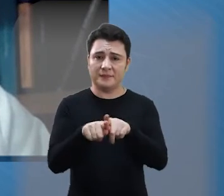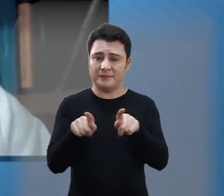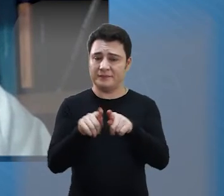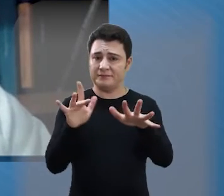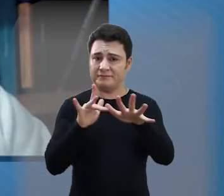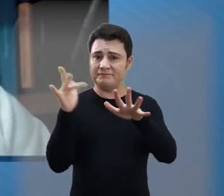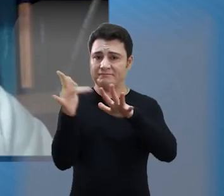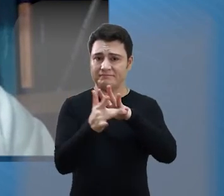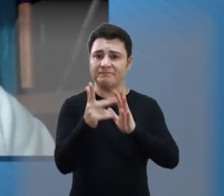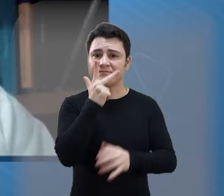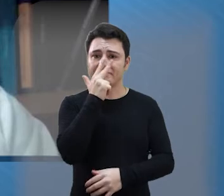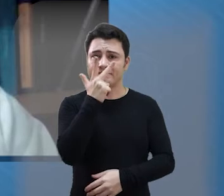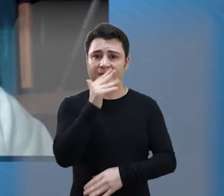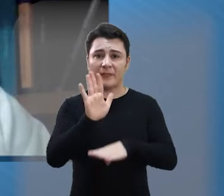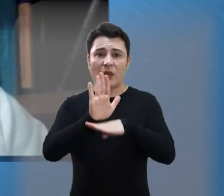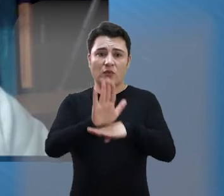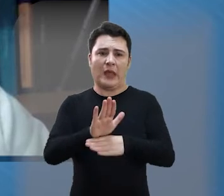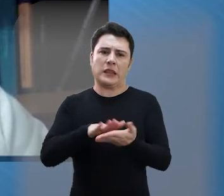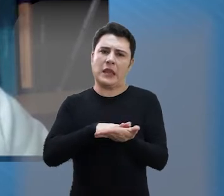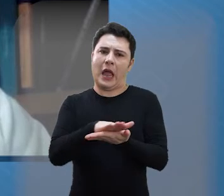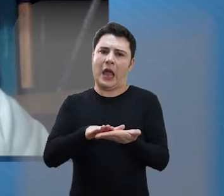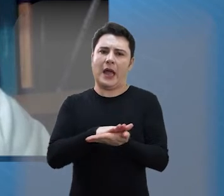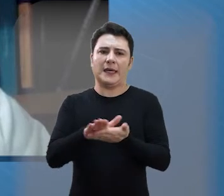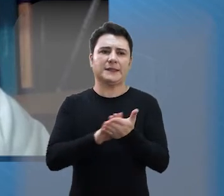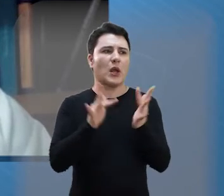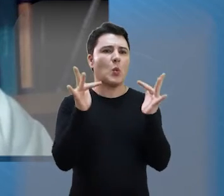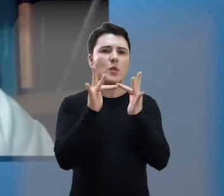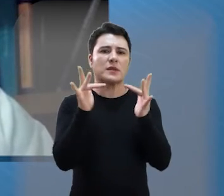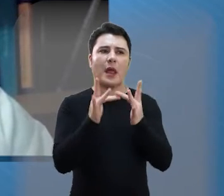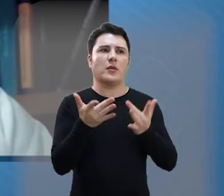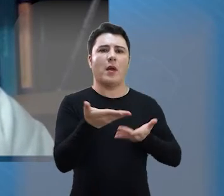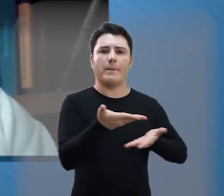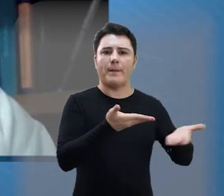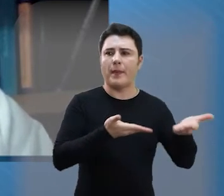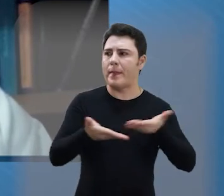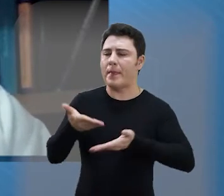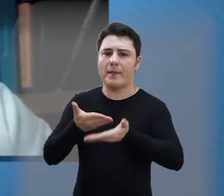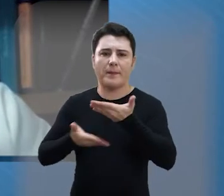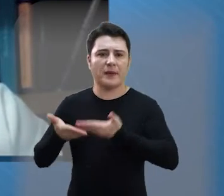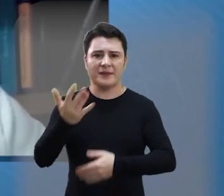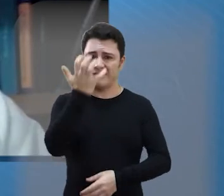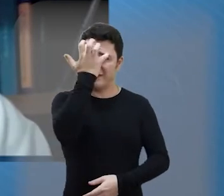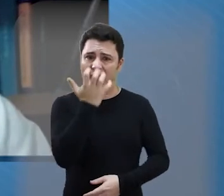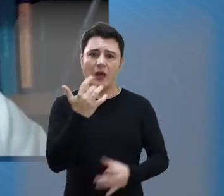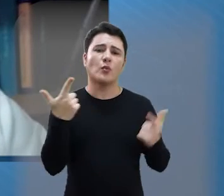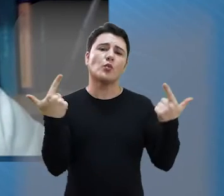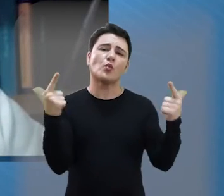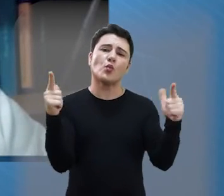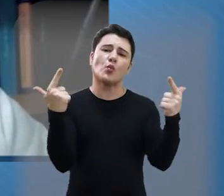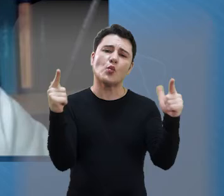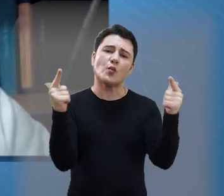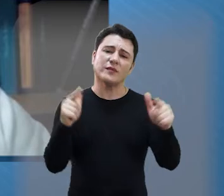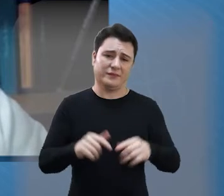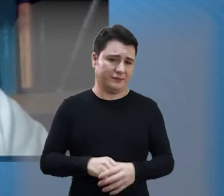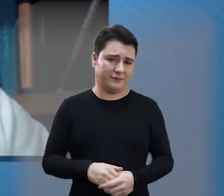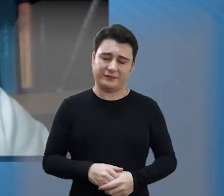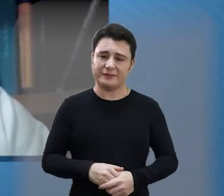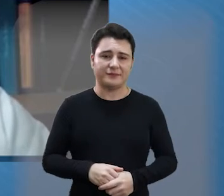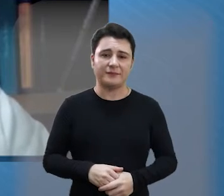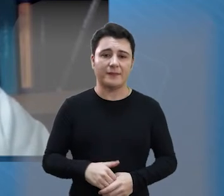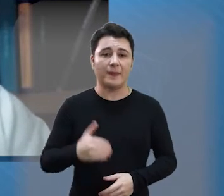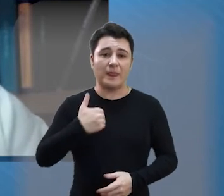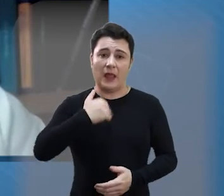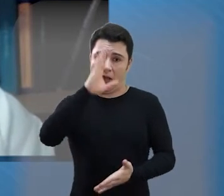o meio também não me parece favorecer um vínculo de informação